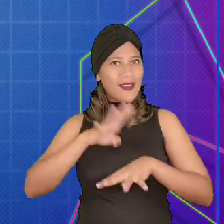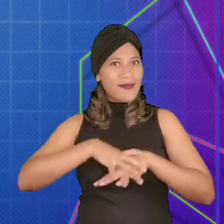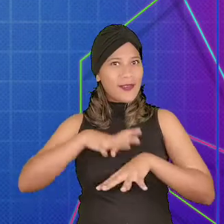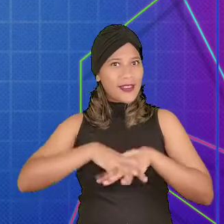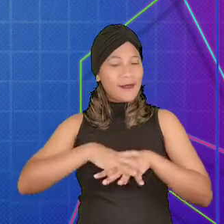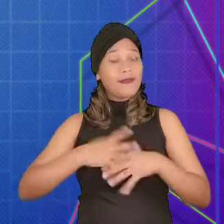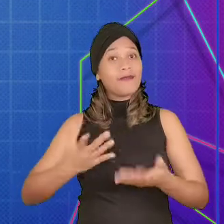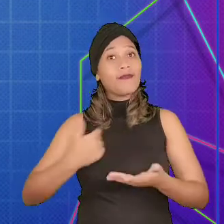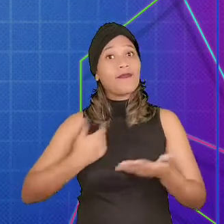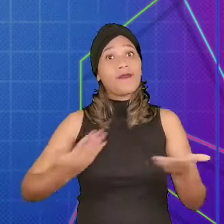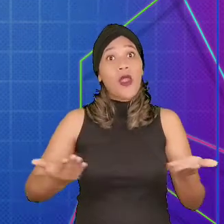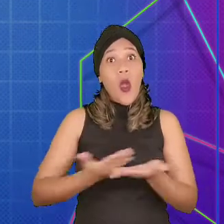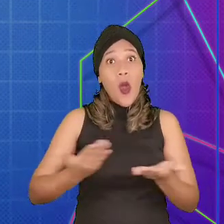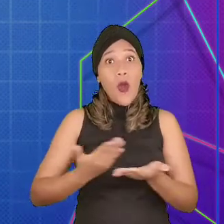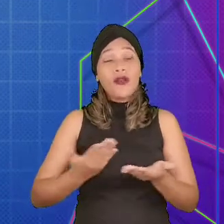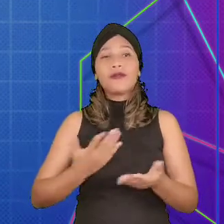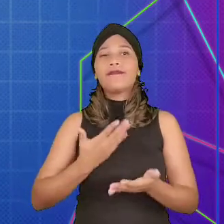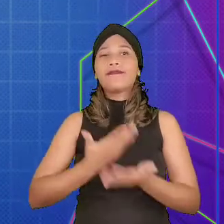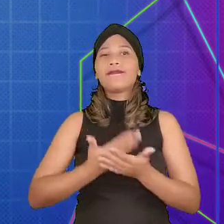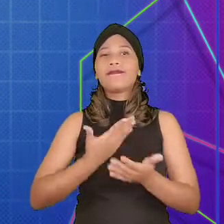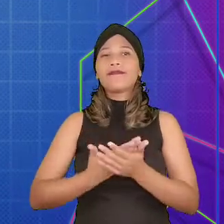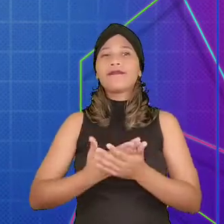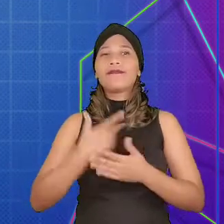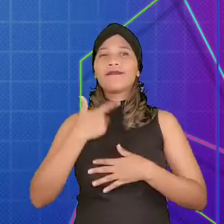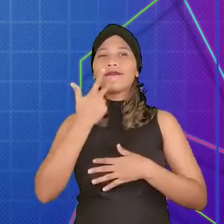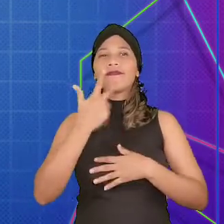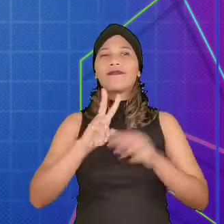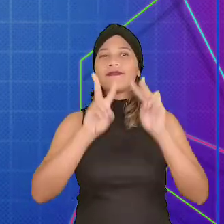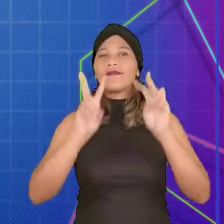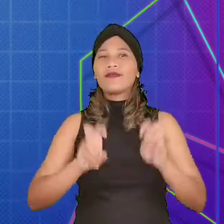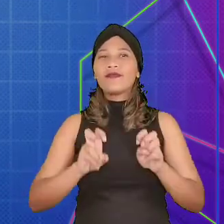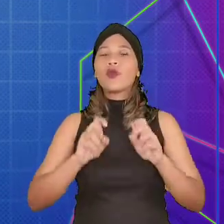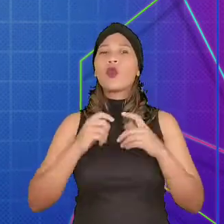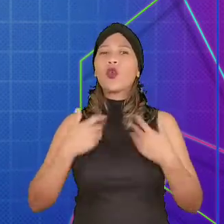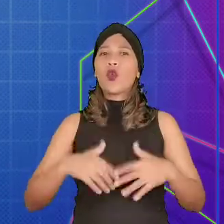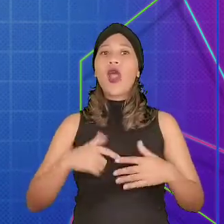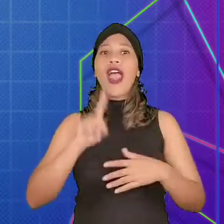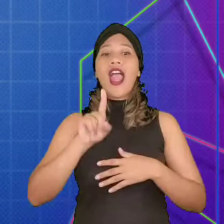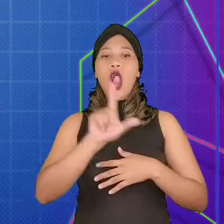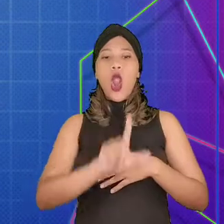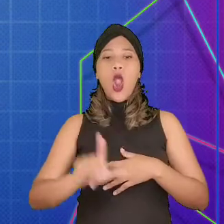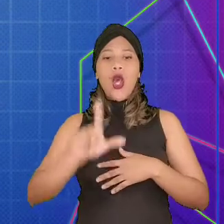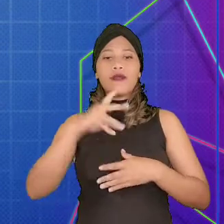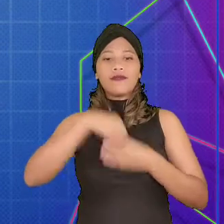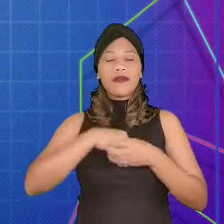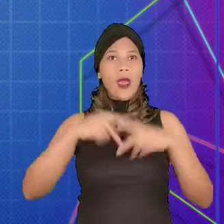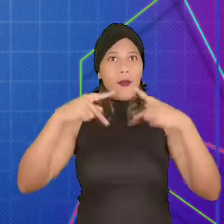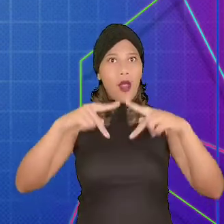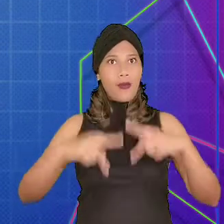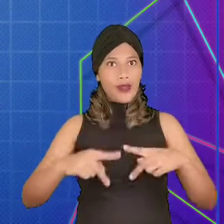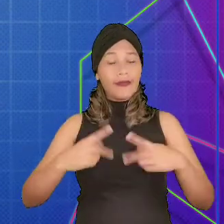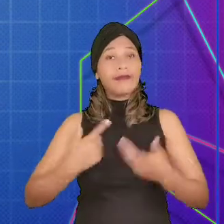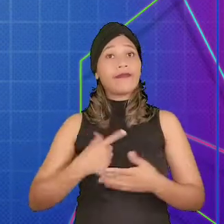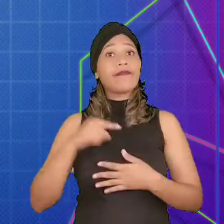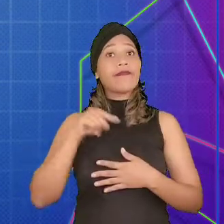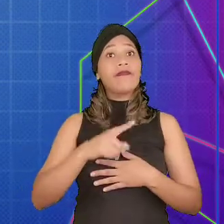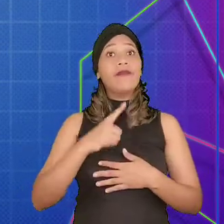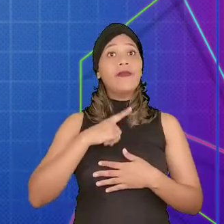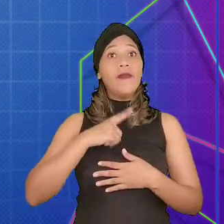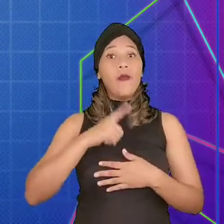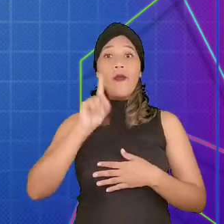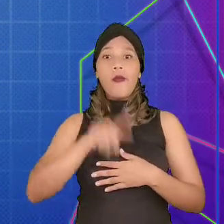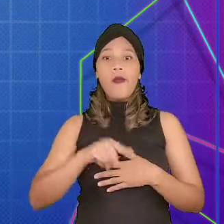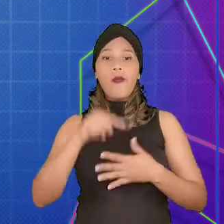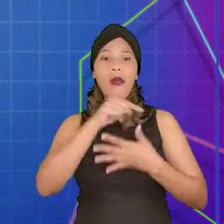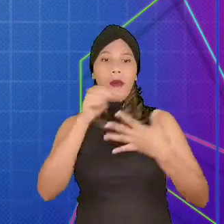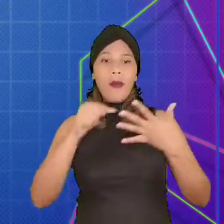Então, rapaziada, na aula de hoje, a gente vai falar muito sobre um termo que é a lógica de programação. A lógica de programação